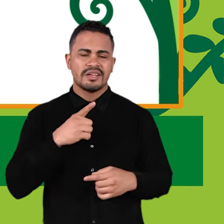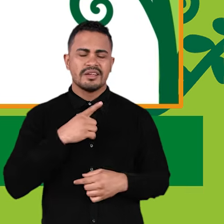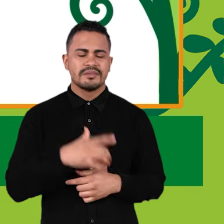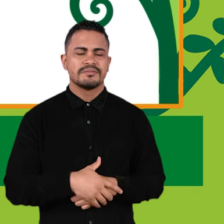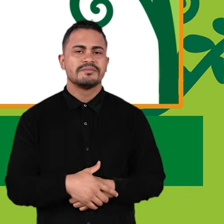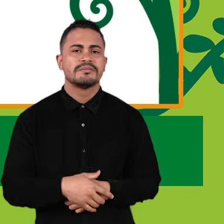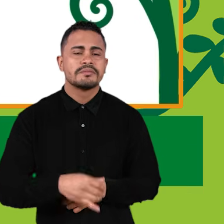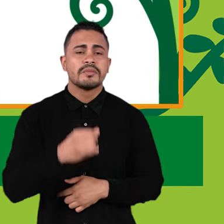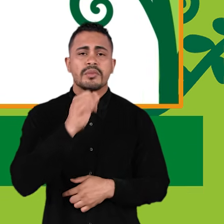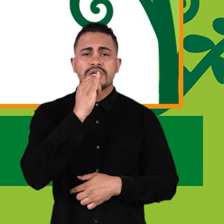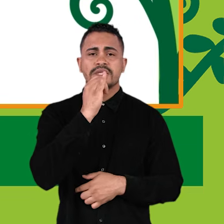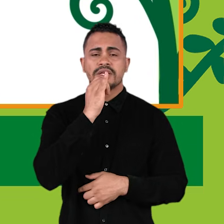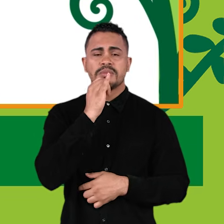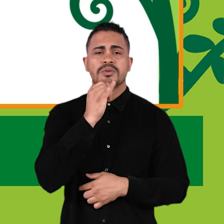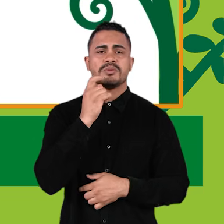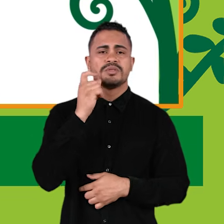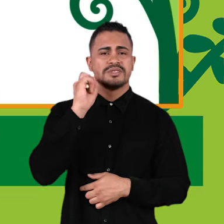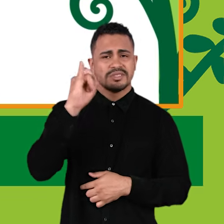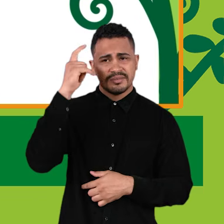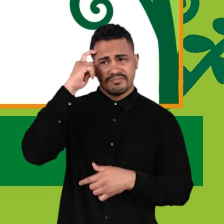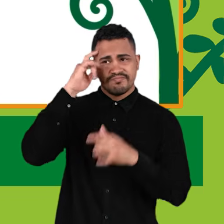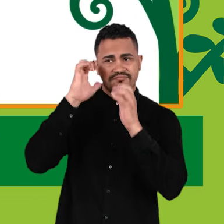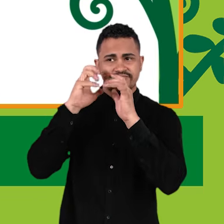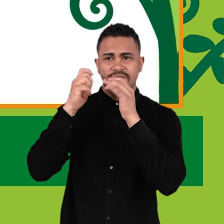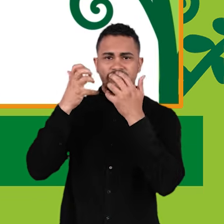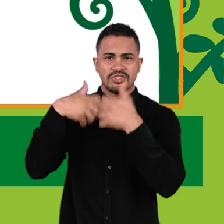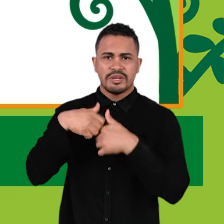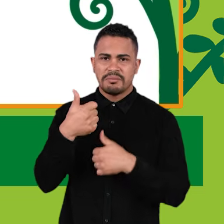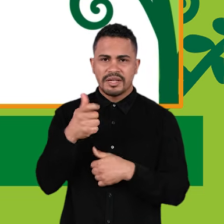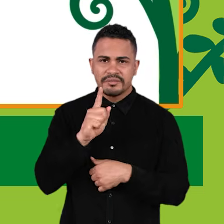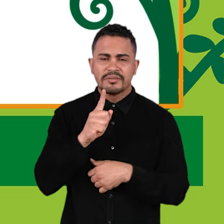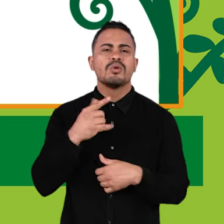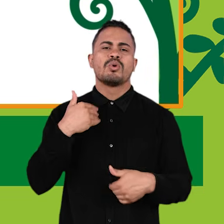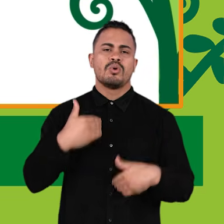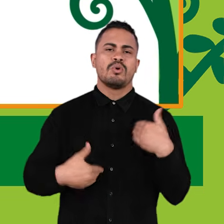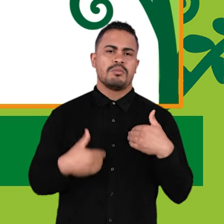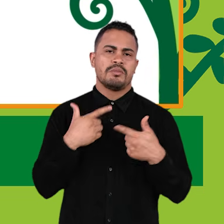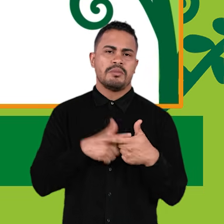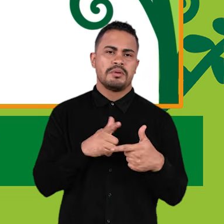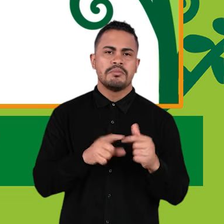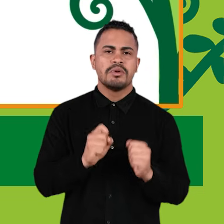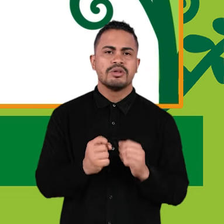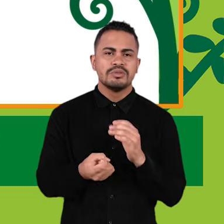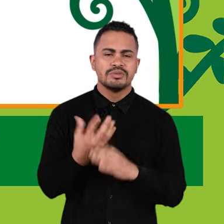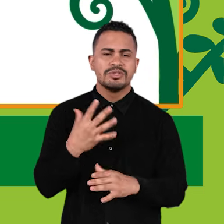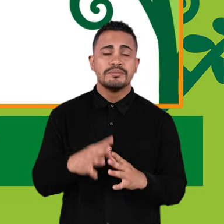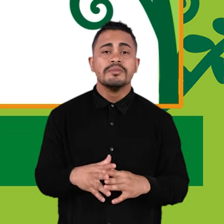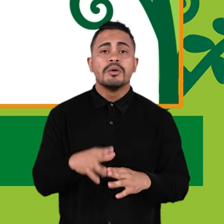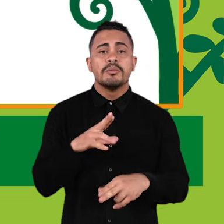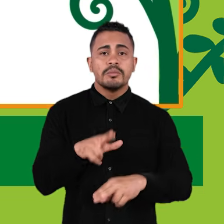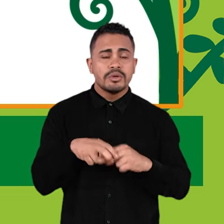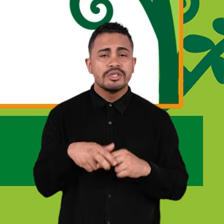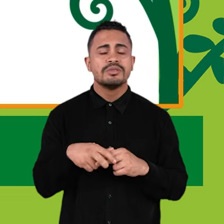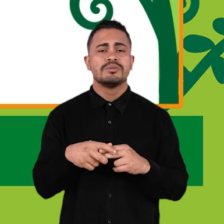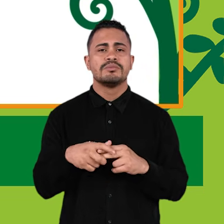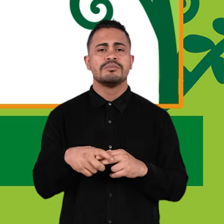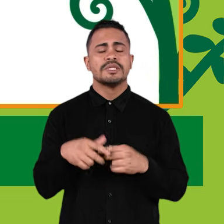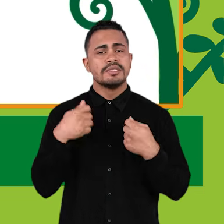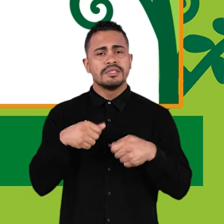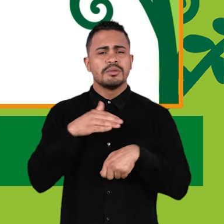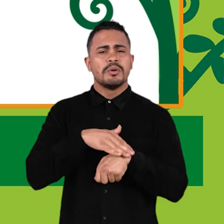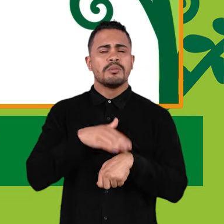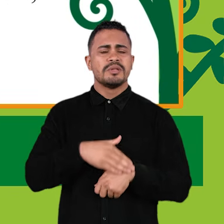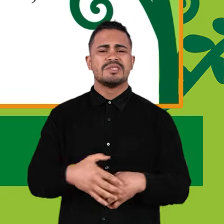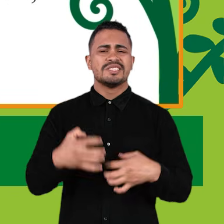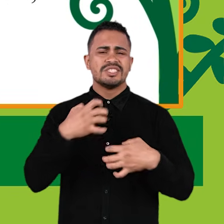se nossa cabeça não funciona bem, o nosso corpo vai sentir as consequências, né? Então a gente tem que ter esse momento também